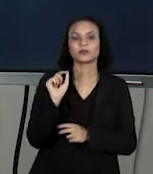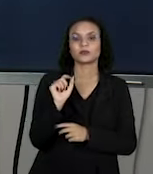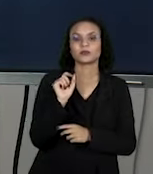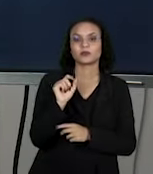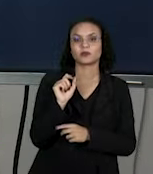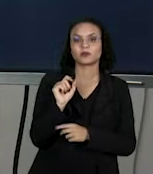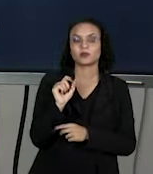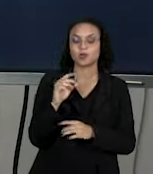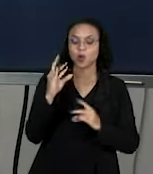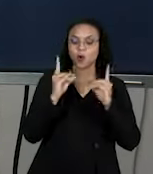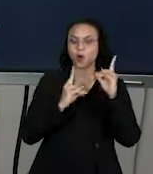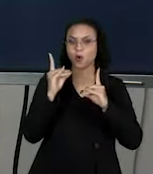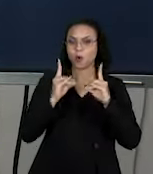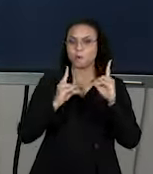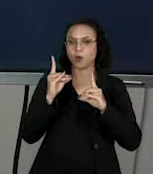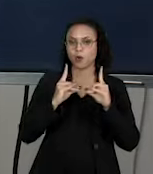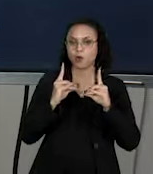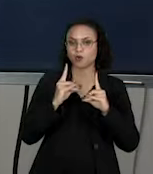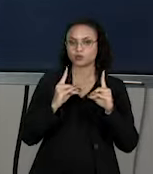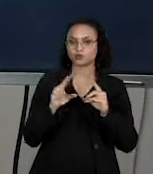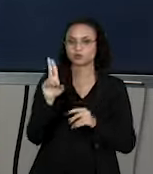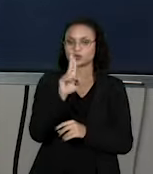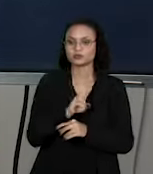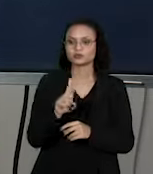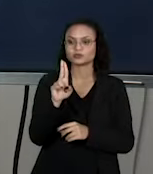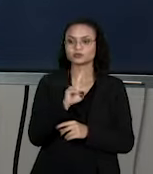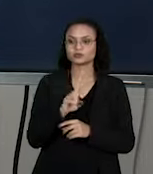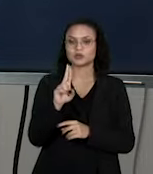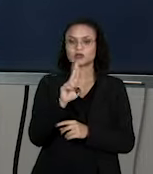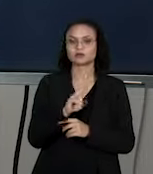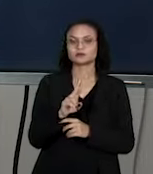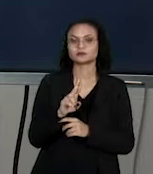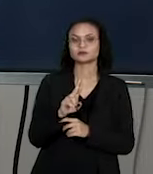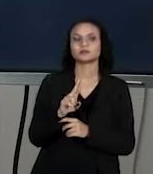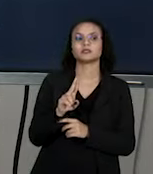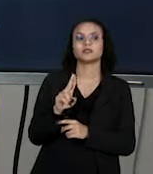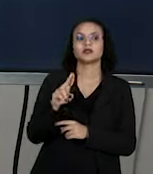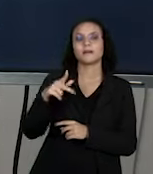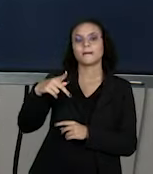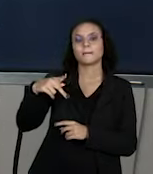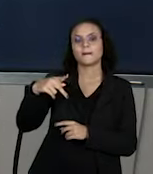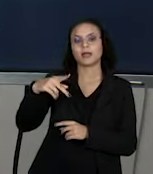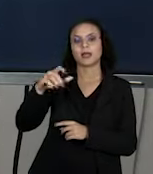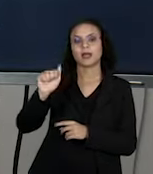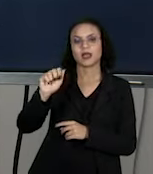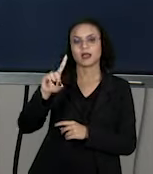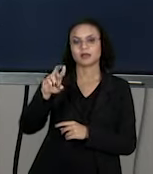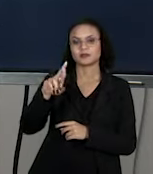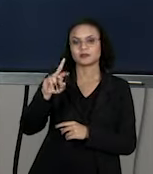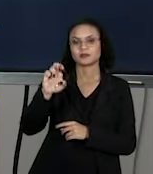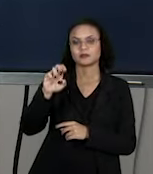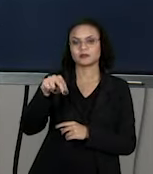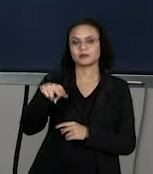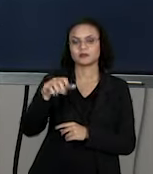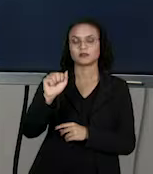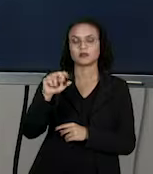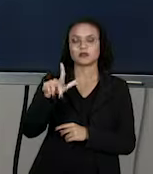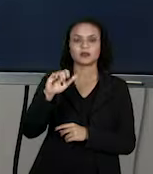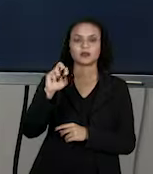são hormônios muito utilizados no nosso corpo, né? Mexendo com os batimentos cardíacos,